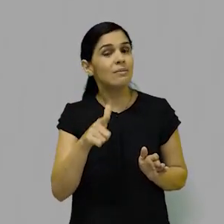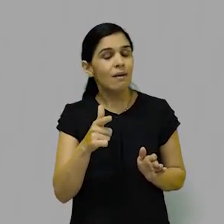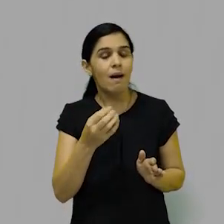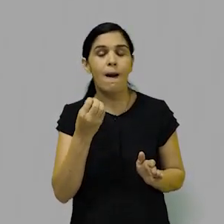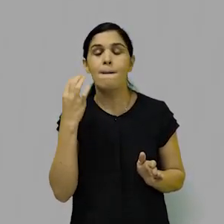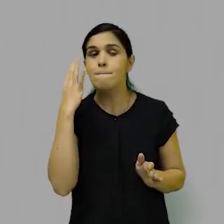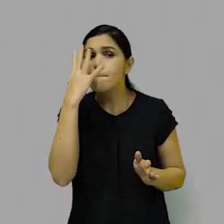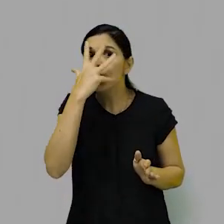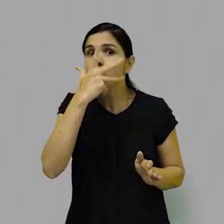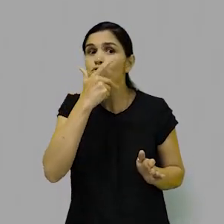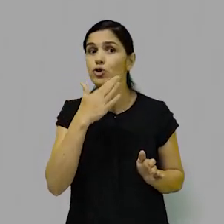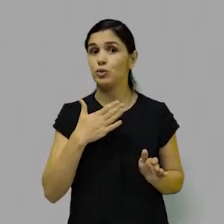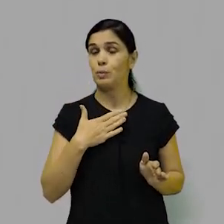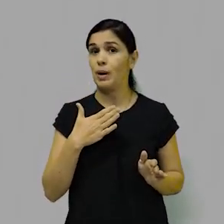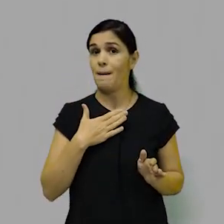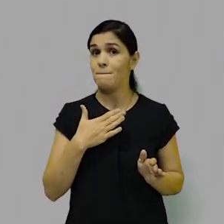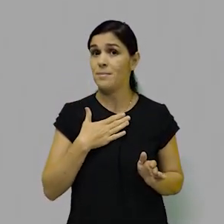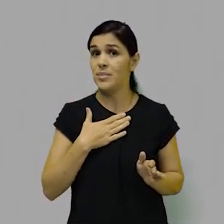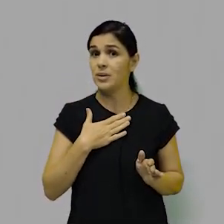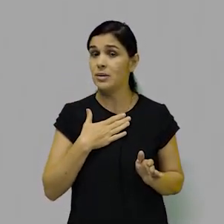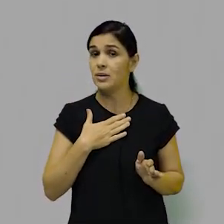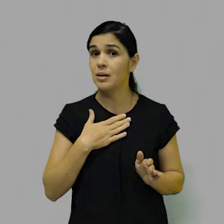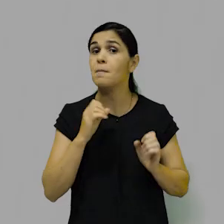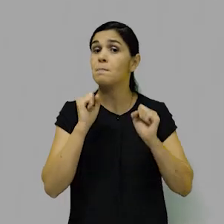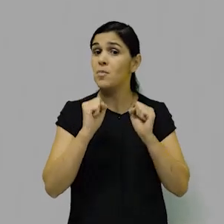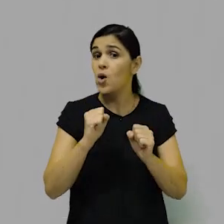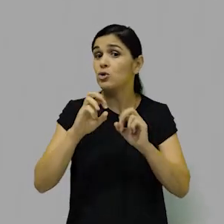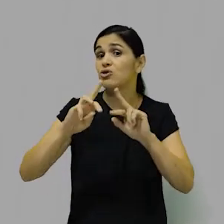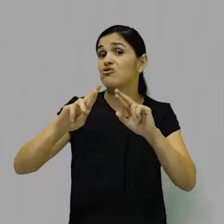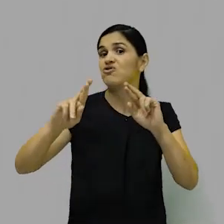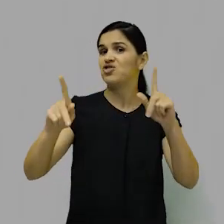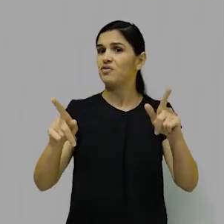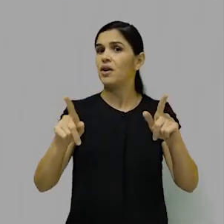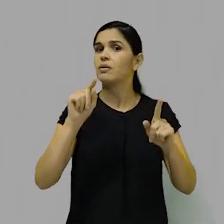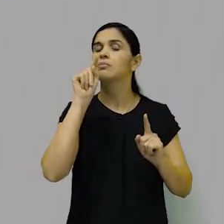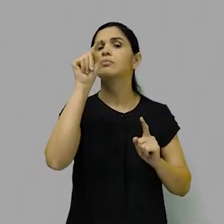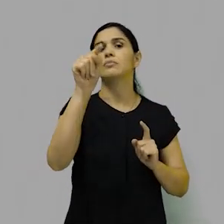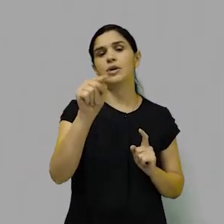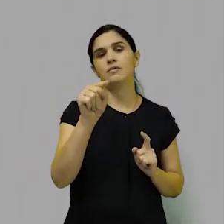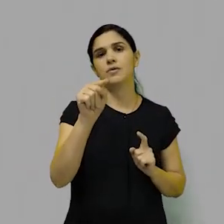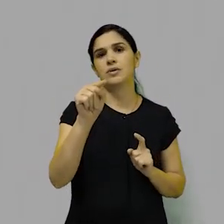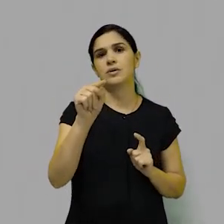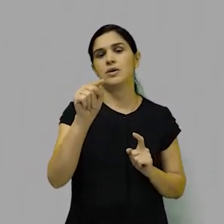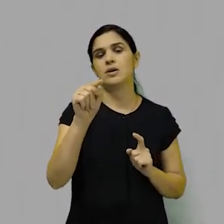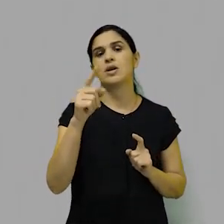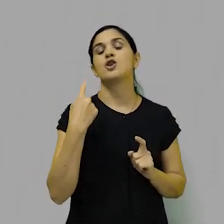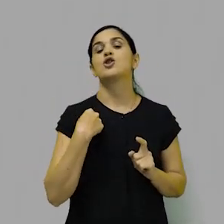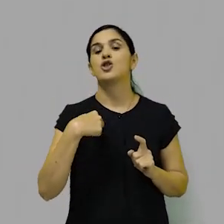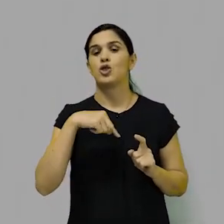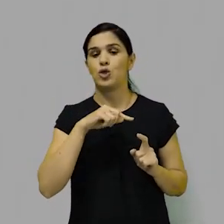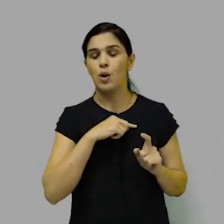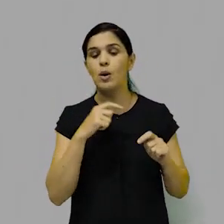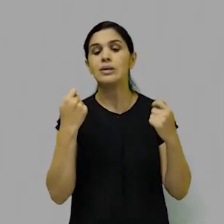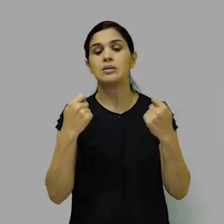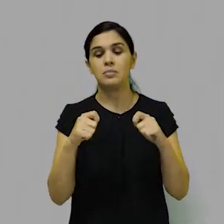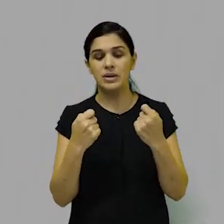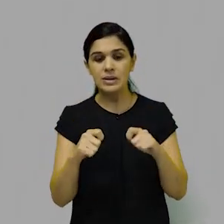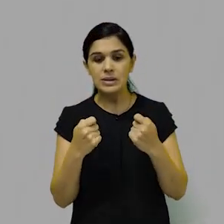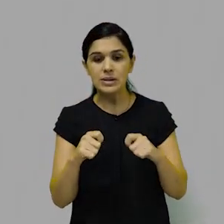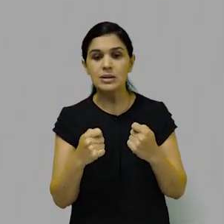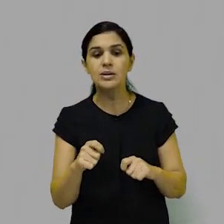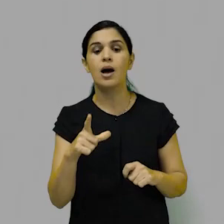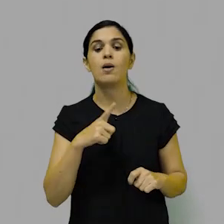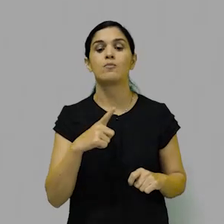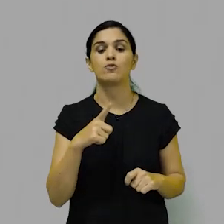belo para você. E o que é que cabe a nós, seres humanos, é apenas respeitar o outro. Nós temos que ter empatia com o próximo.